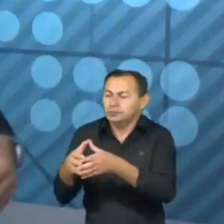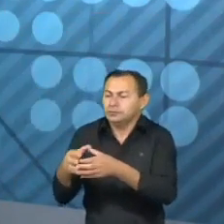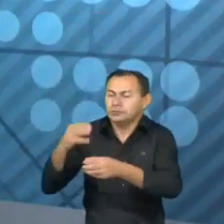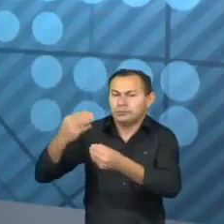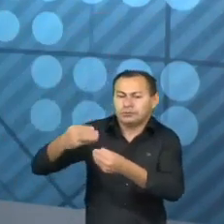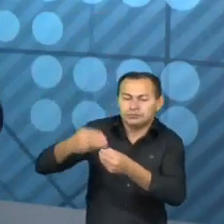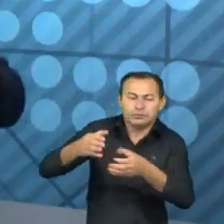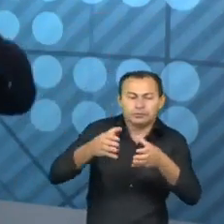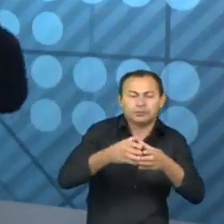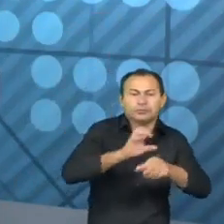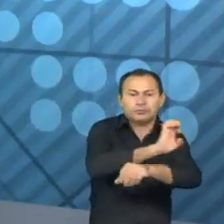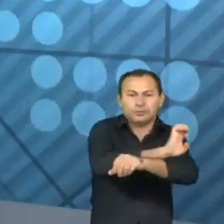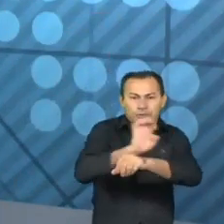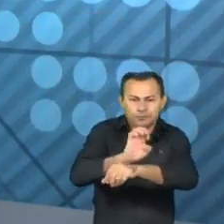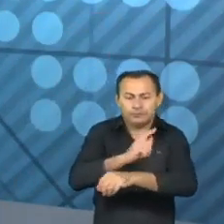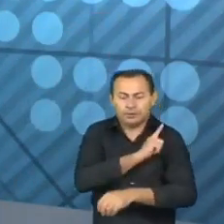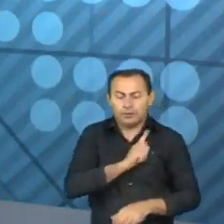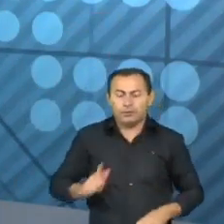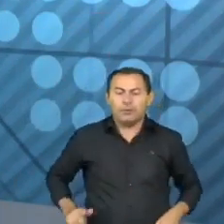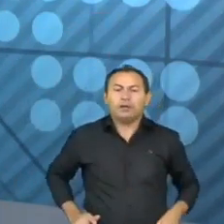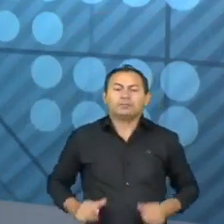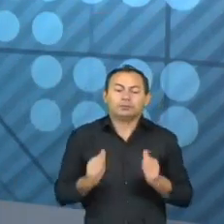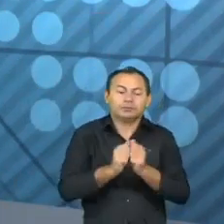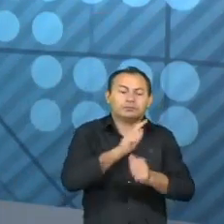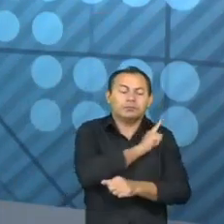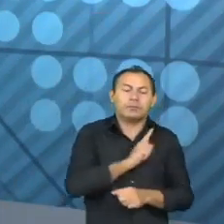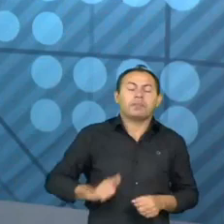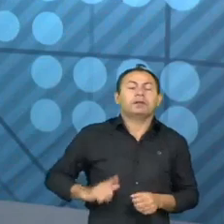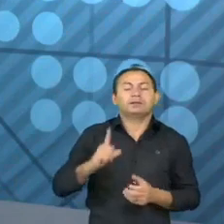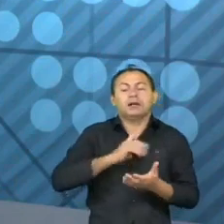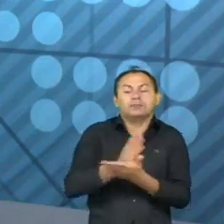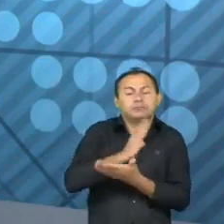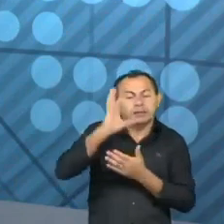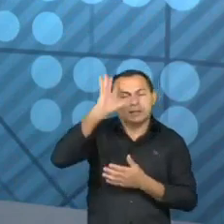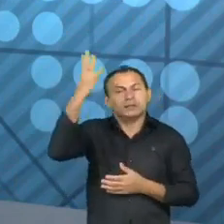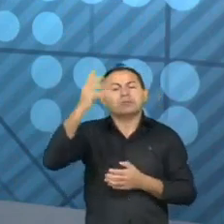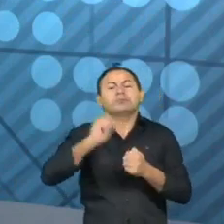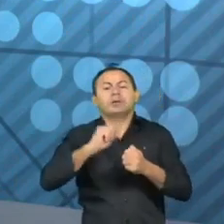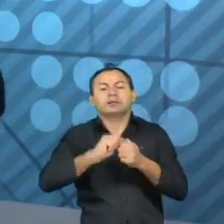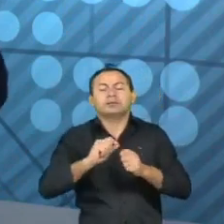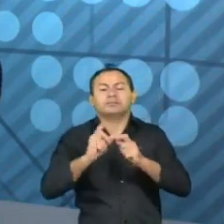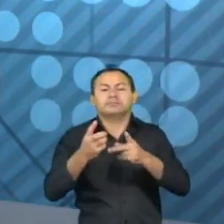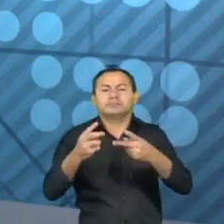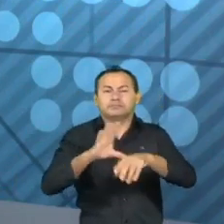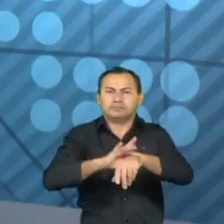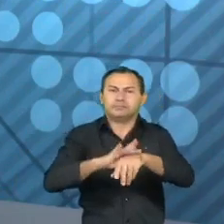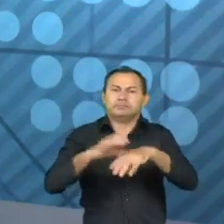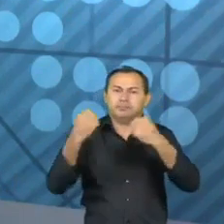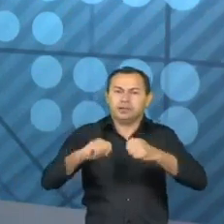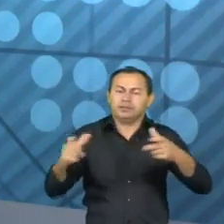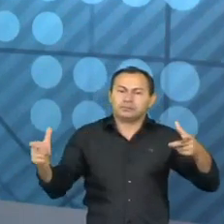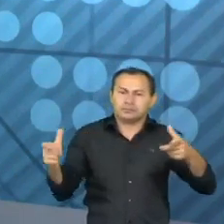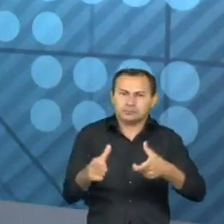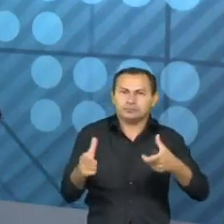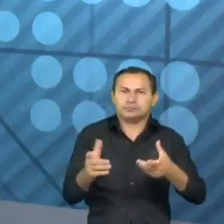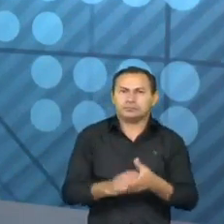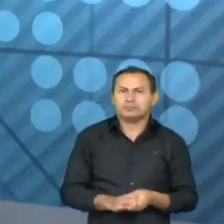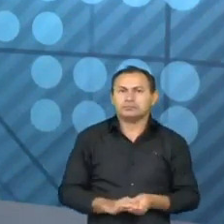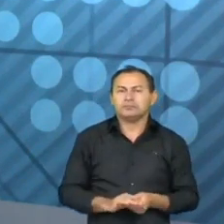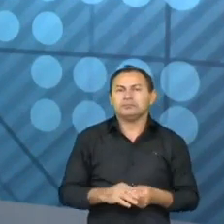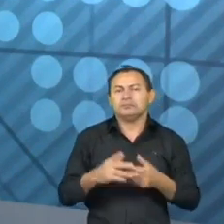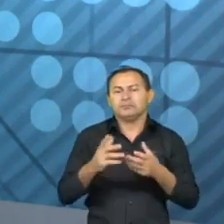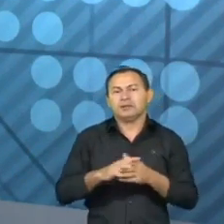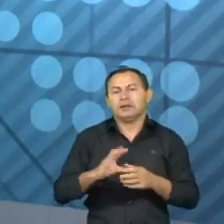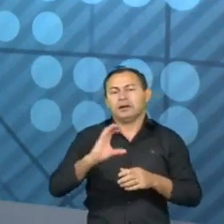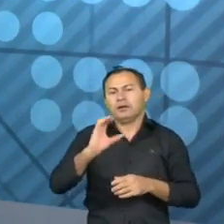município, em conjunto com o Estado, com o governo, vamos tomar uma decisão aqui. A gente precisa baixar